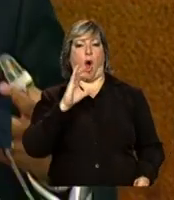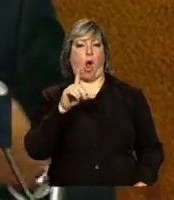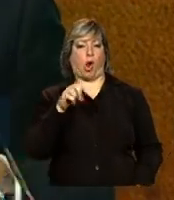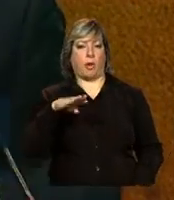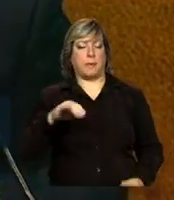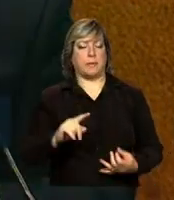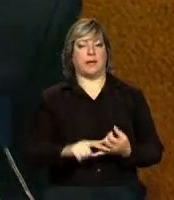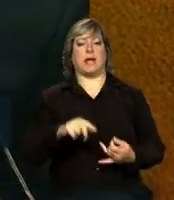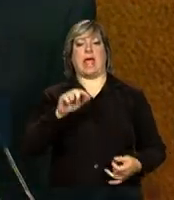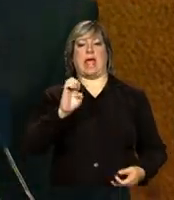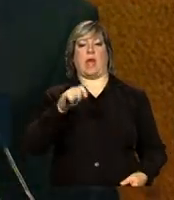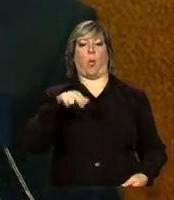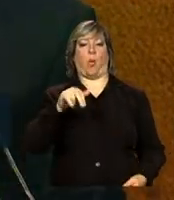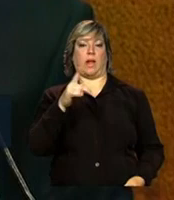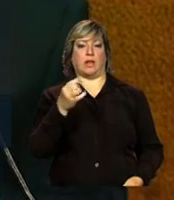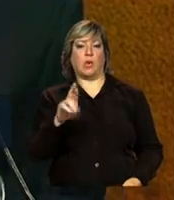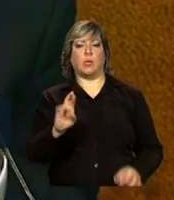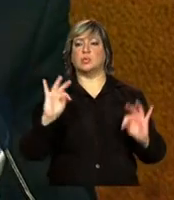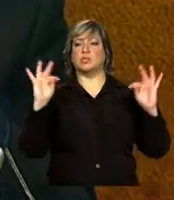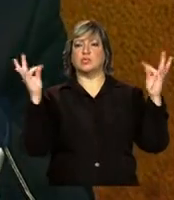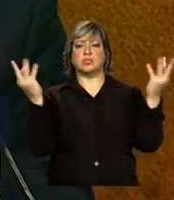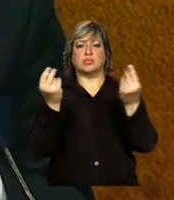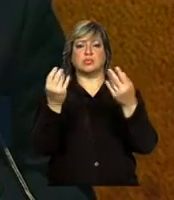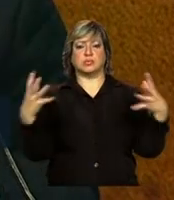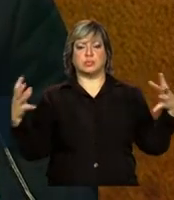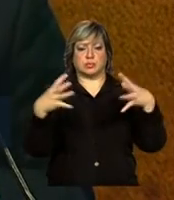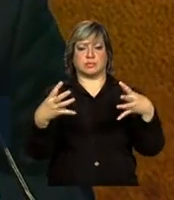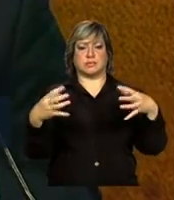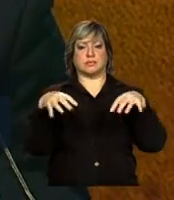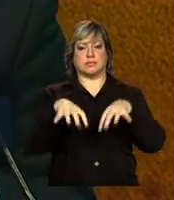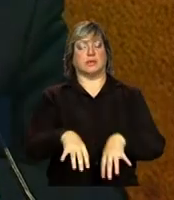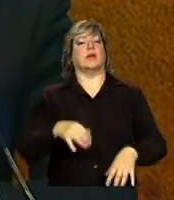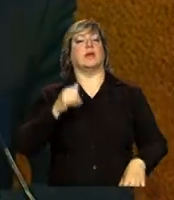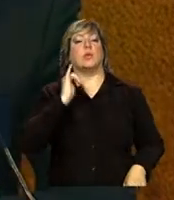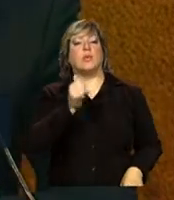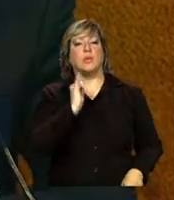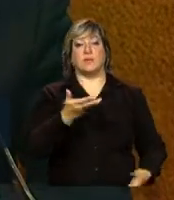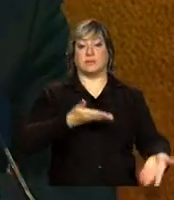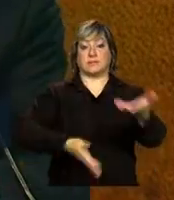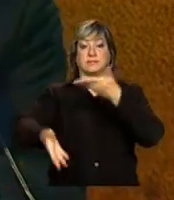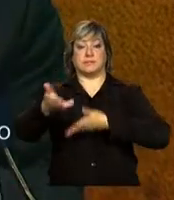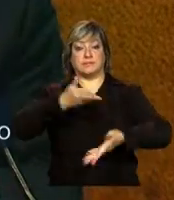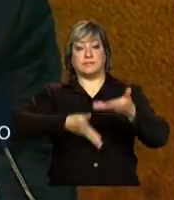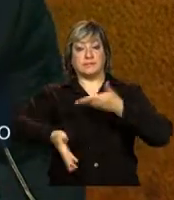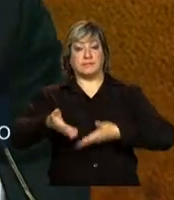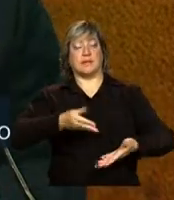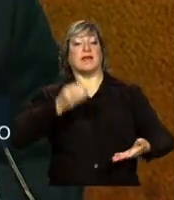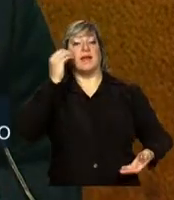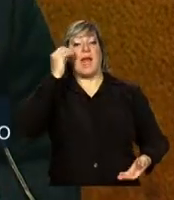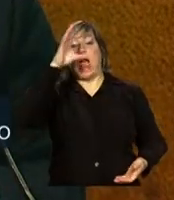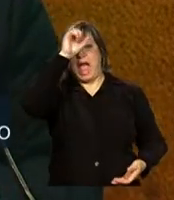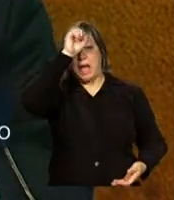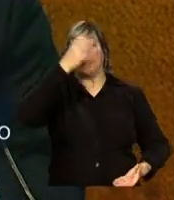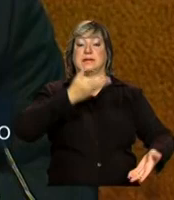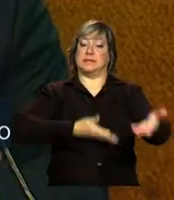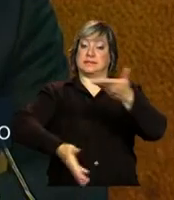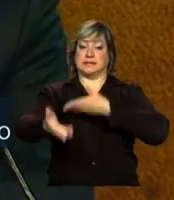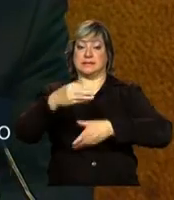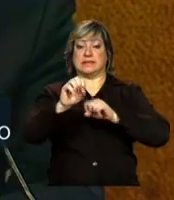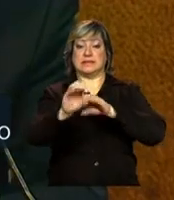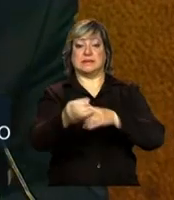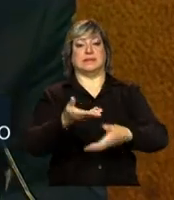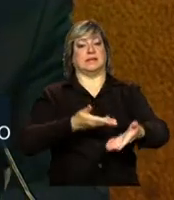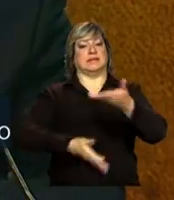vão manifestar toda a sua experiência para poder aprender aqui escolher